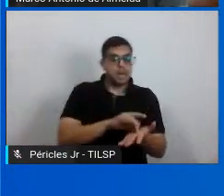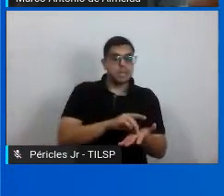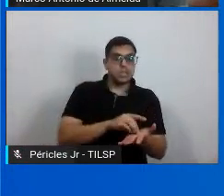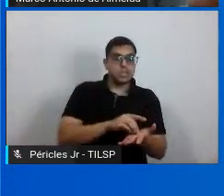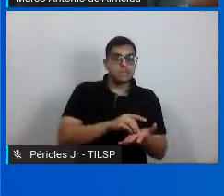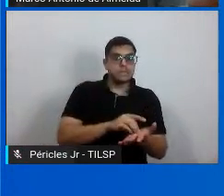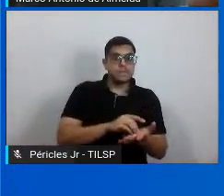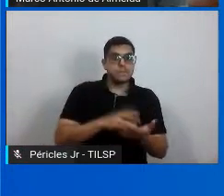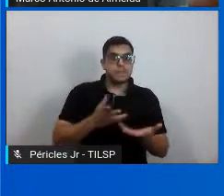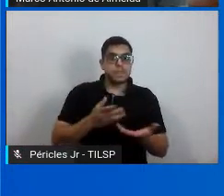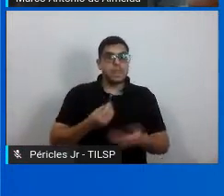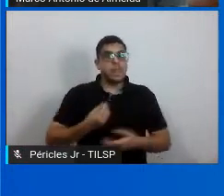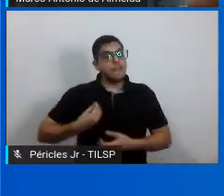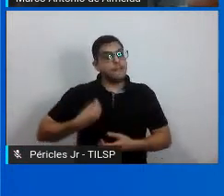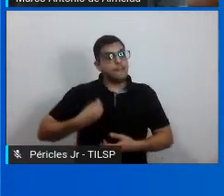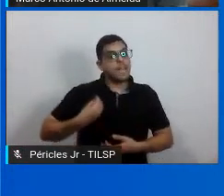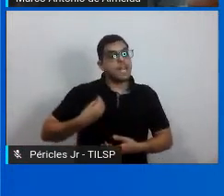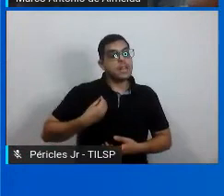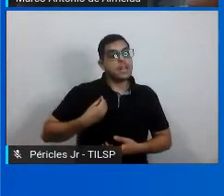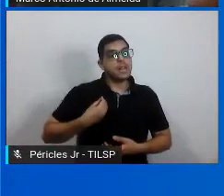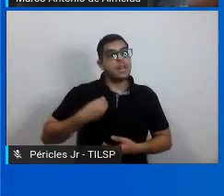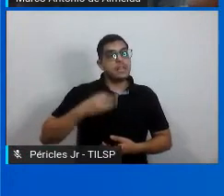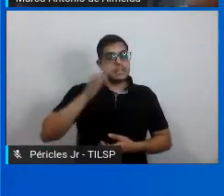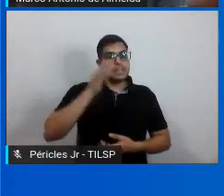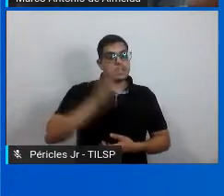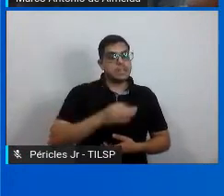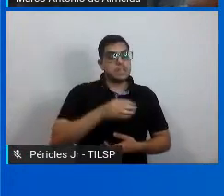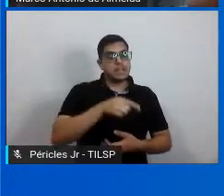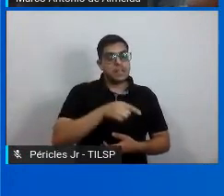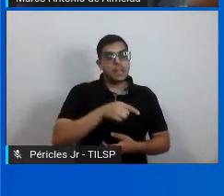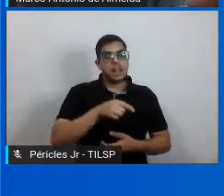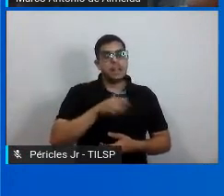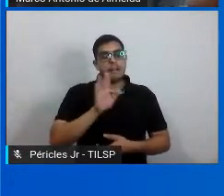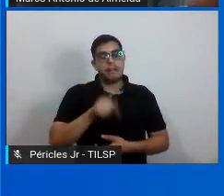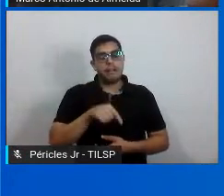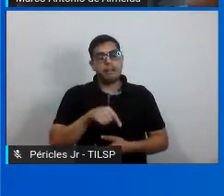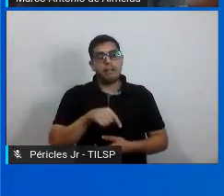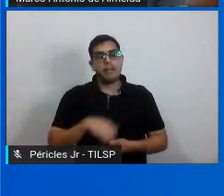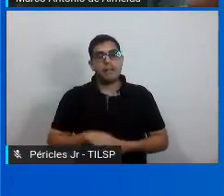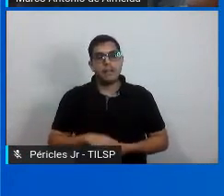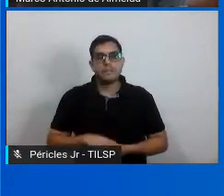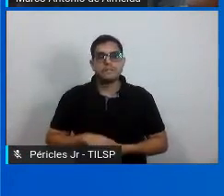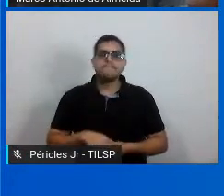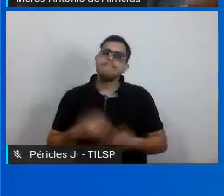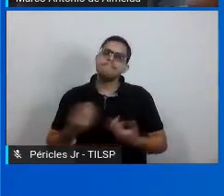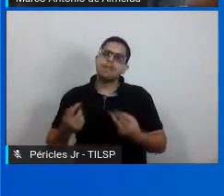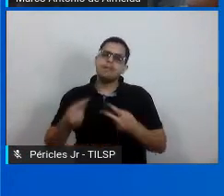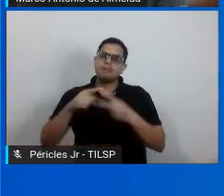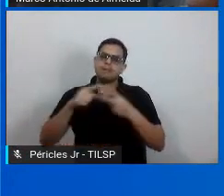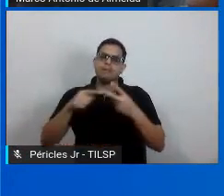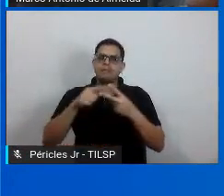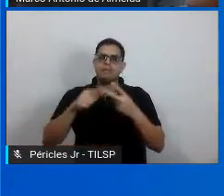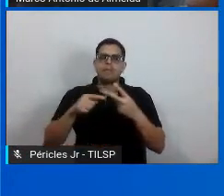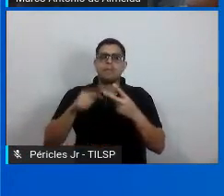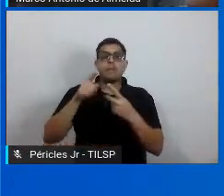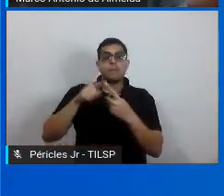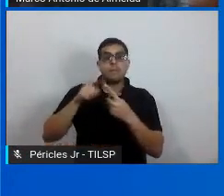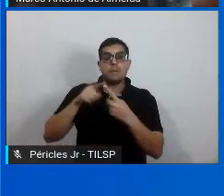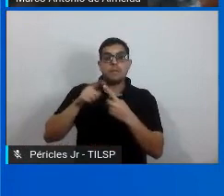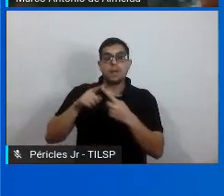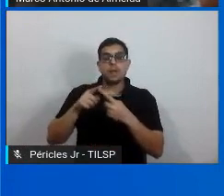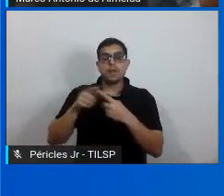que explorar um pouco essas questões partindo de dois pontos primeira questão do acesso e a segunda a questão do